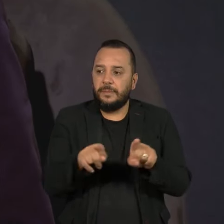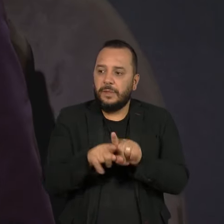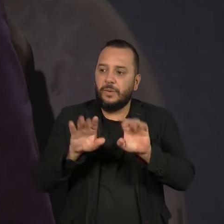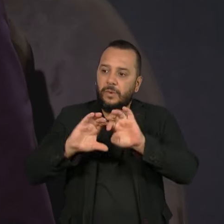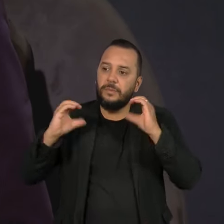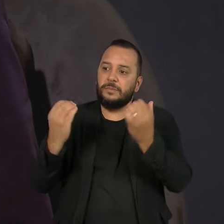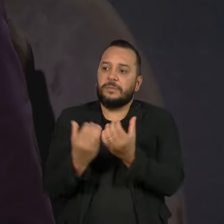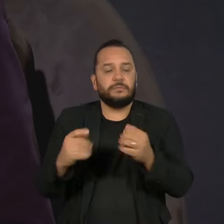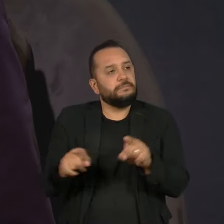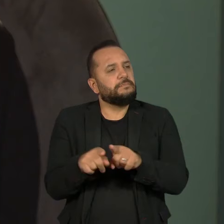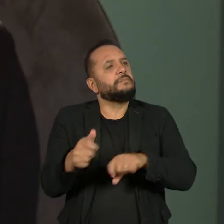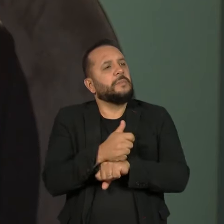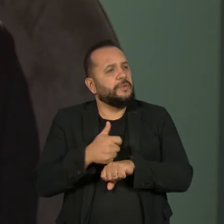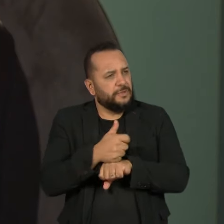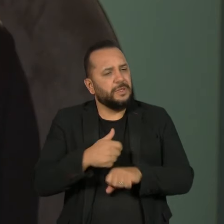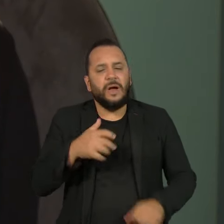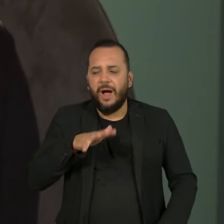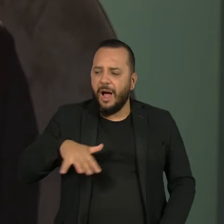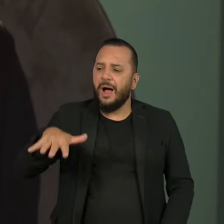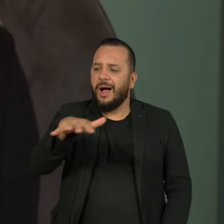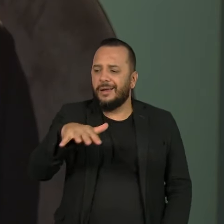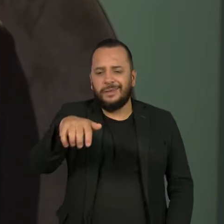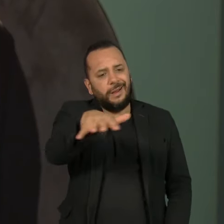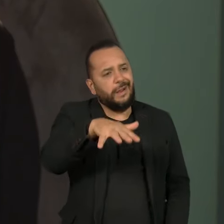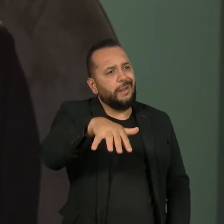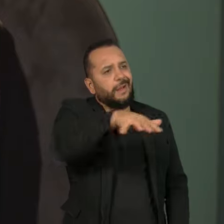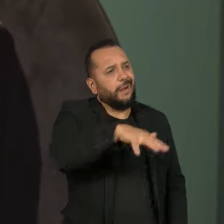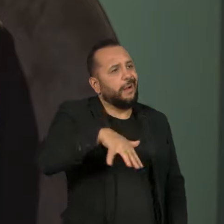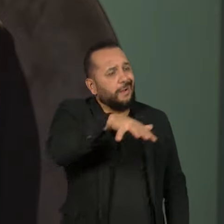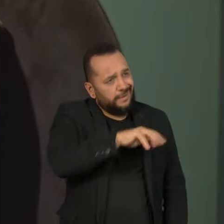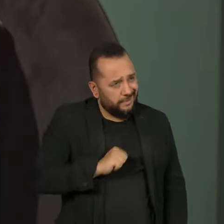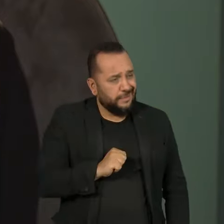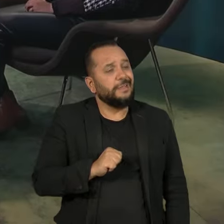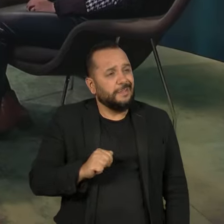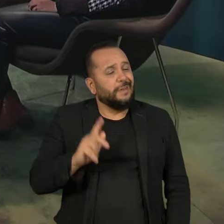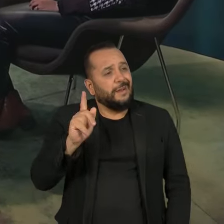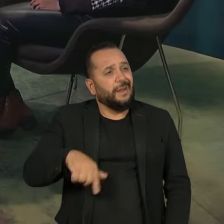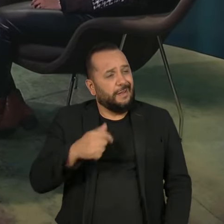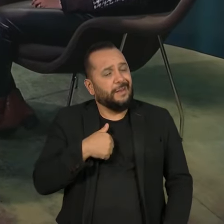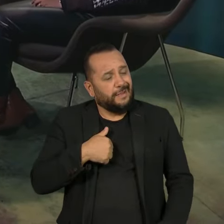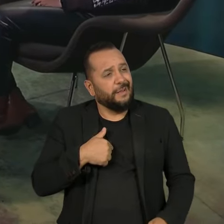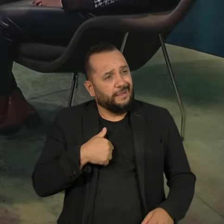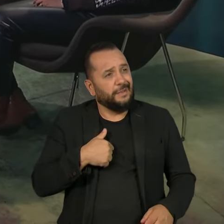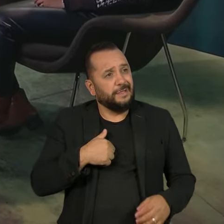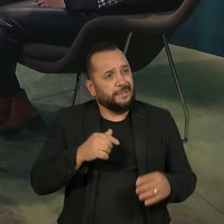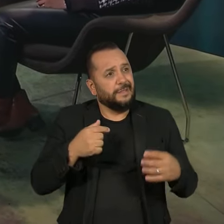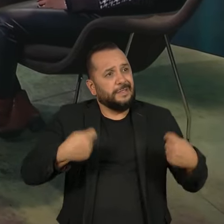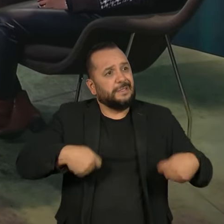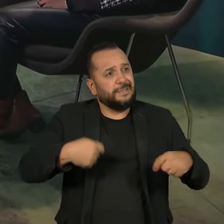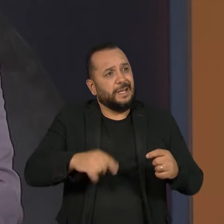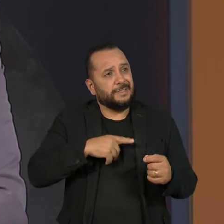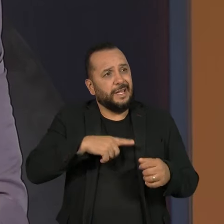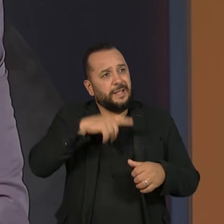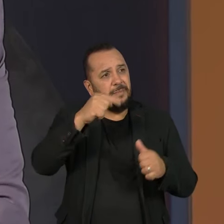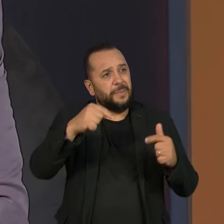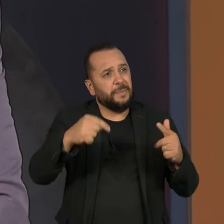E os profissionais dessas áreas, da mesma maneira, estão sendo extraordinariamente demandados. Como é que